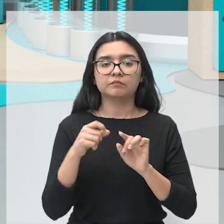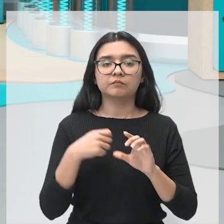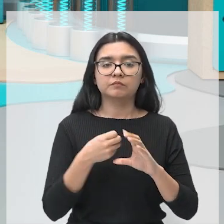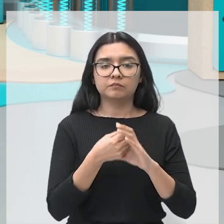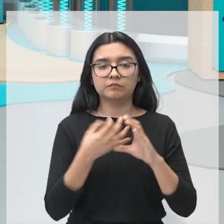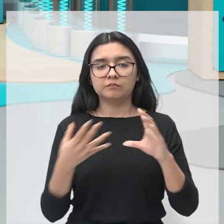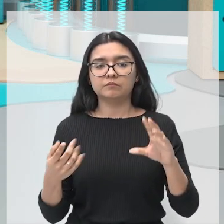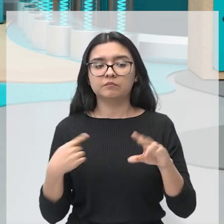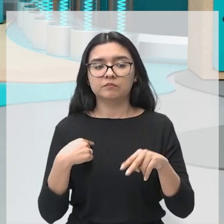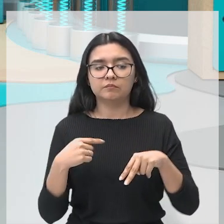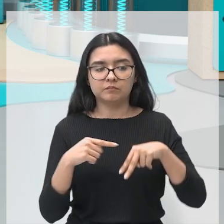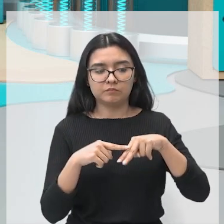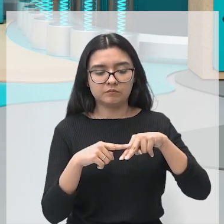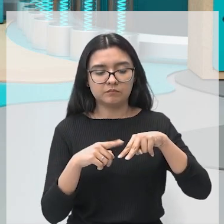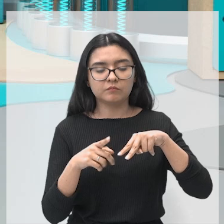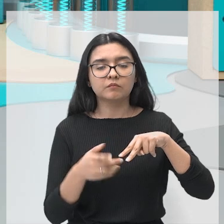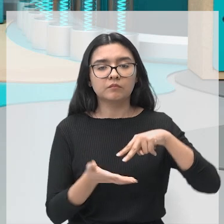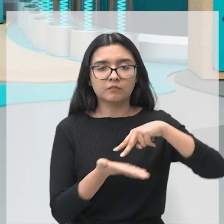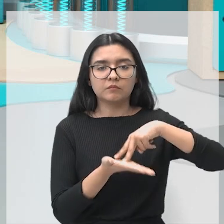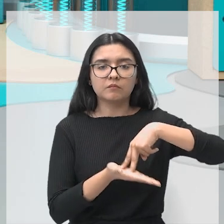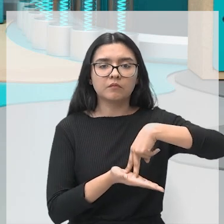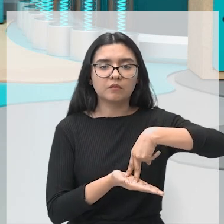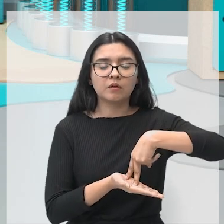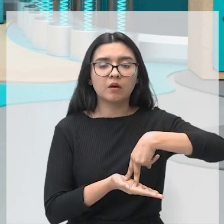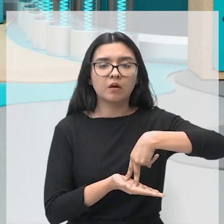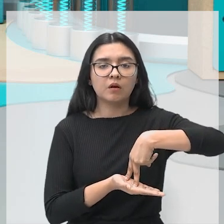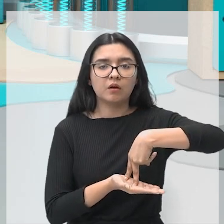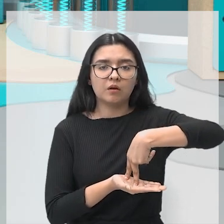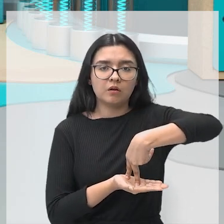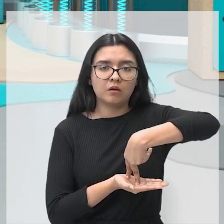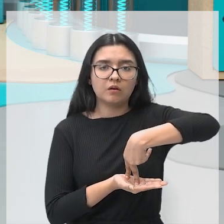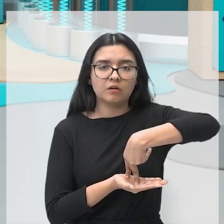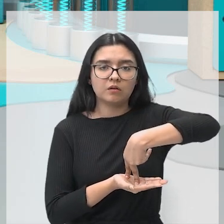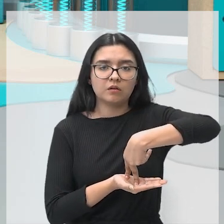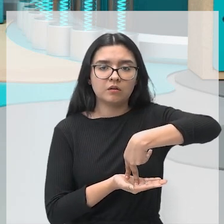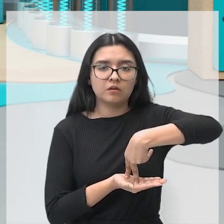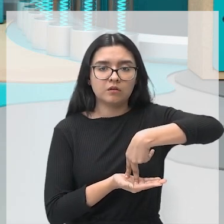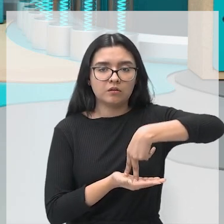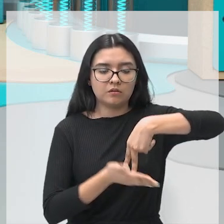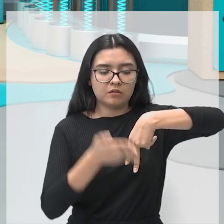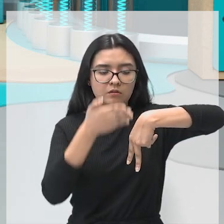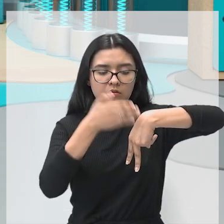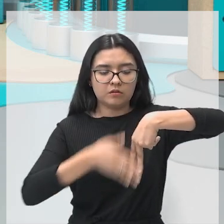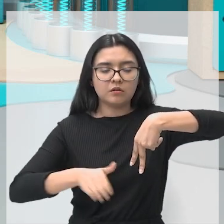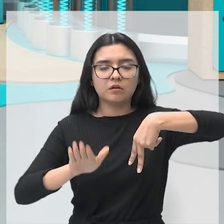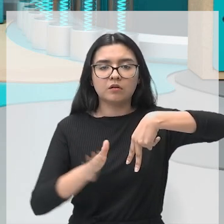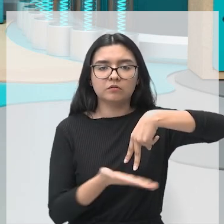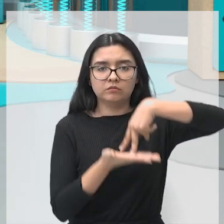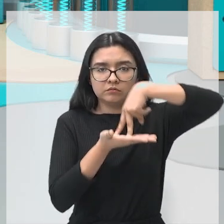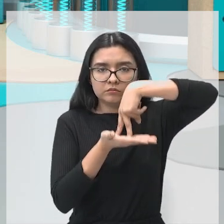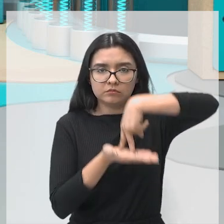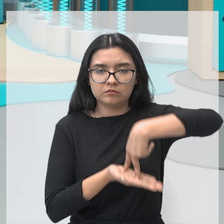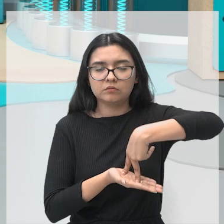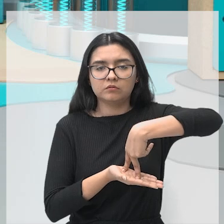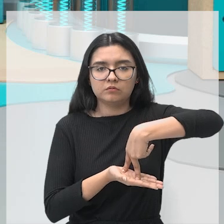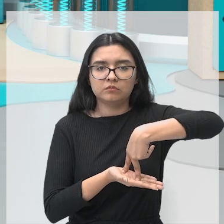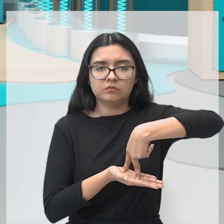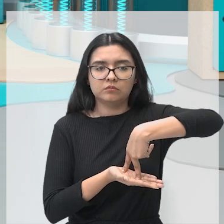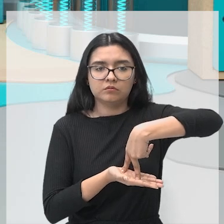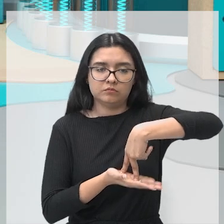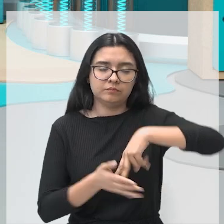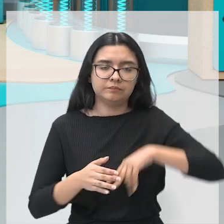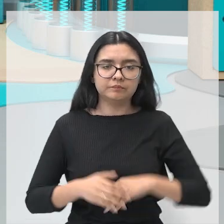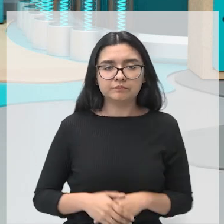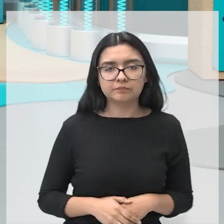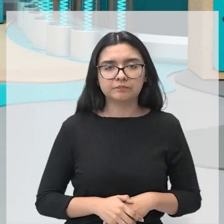joelhos para frente, fazendo com que a linha de gravidade passe por cima ou por trás dos